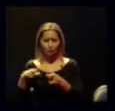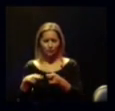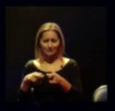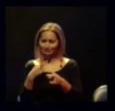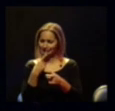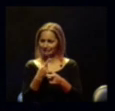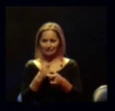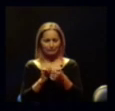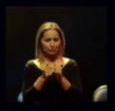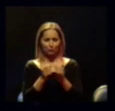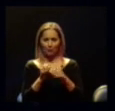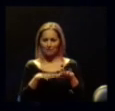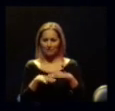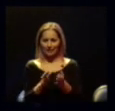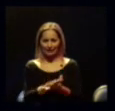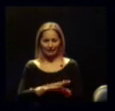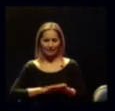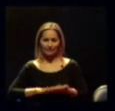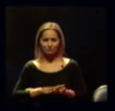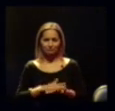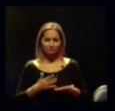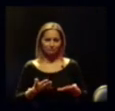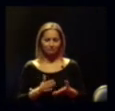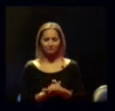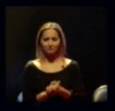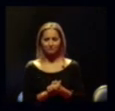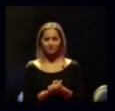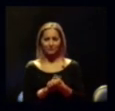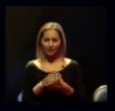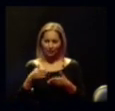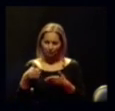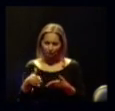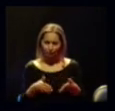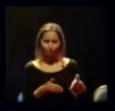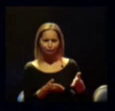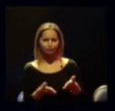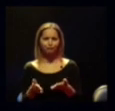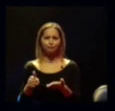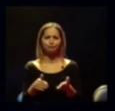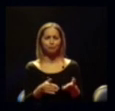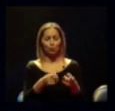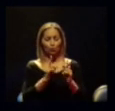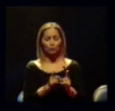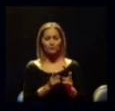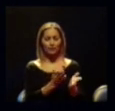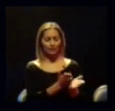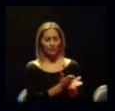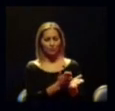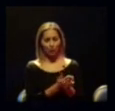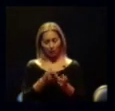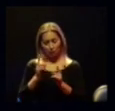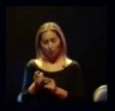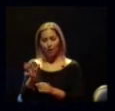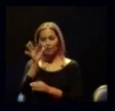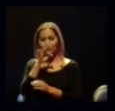não praticar atividade física regularmente. Esse caminho tem de começar na escola e na família